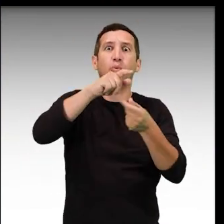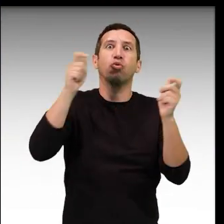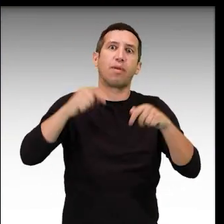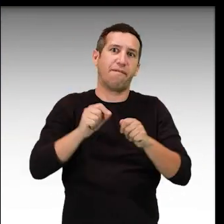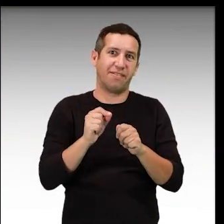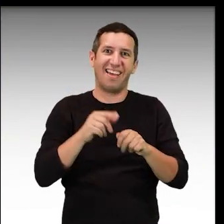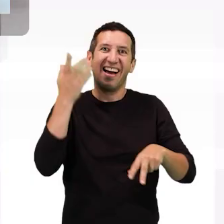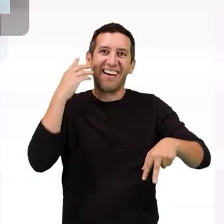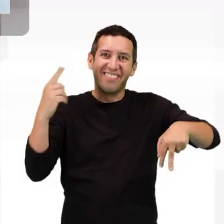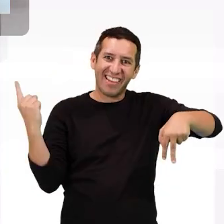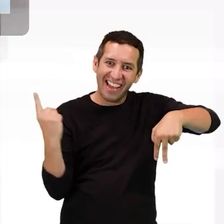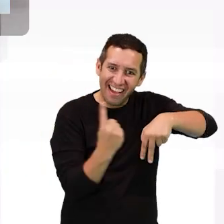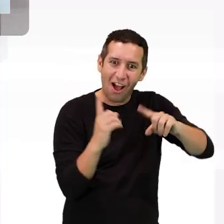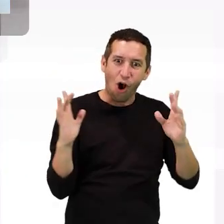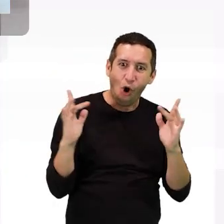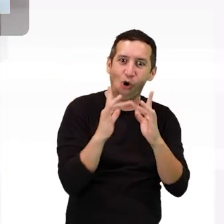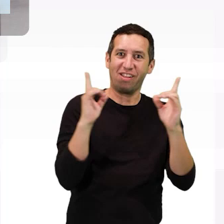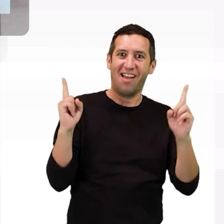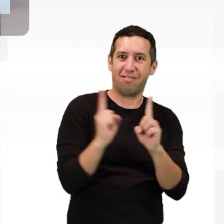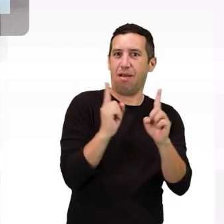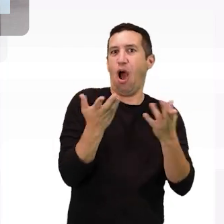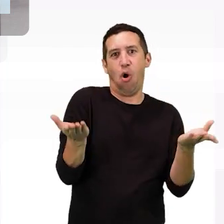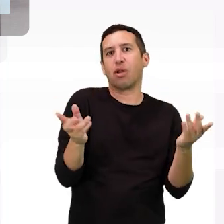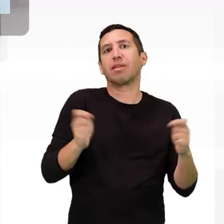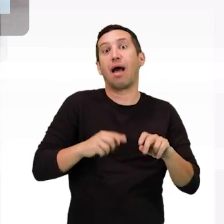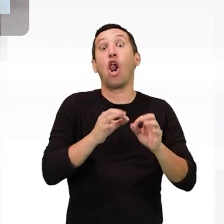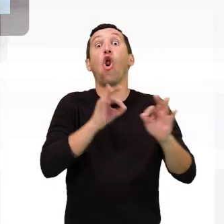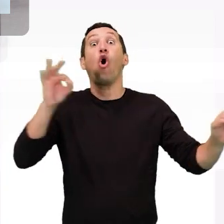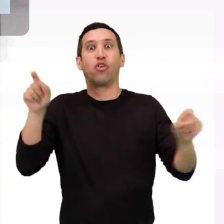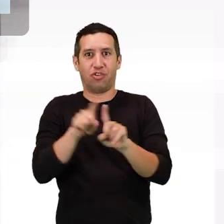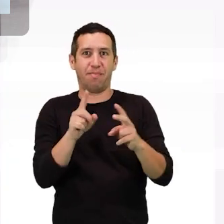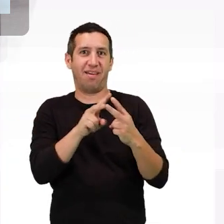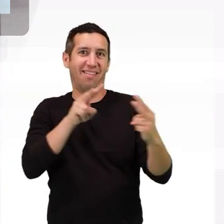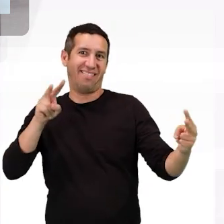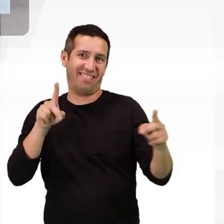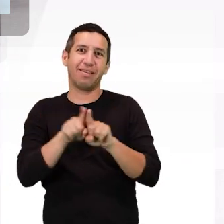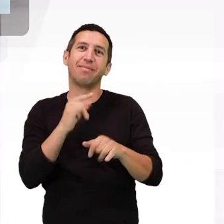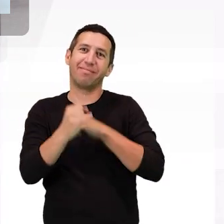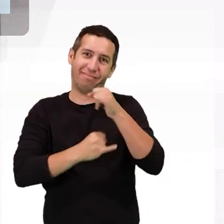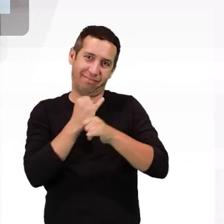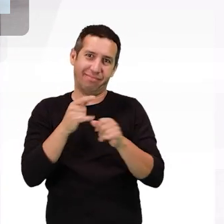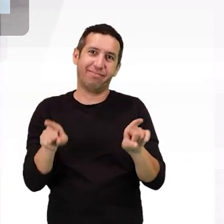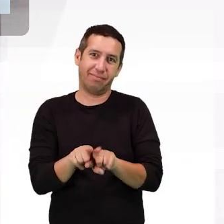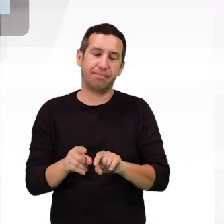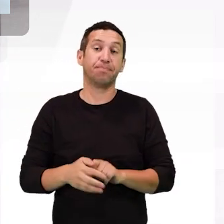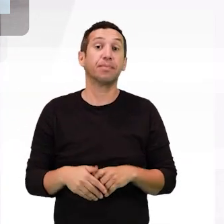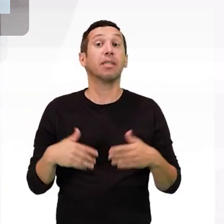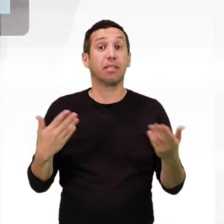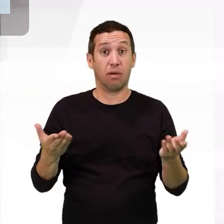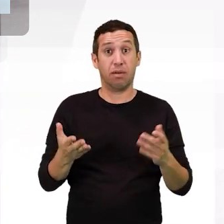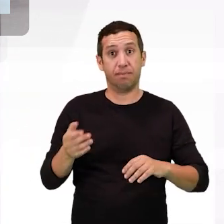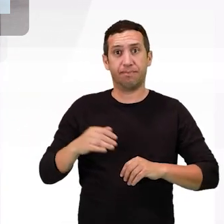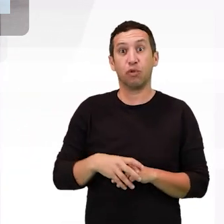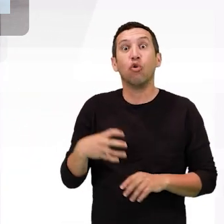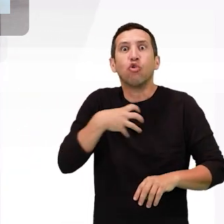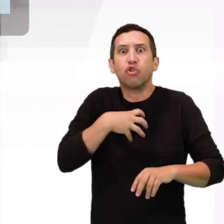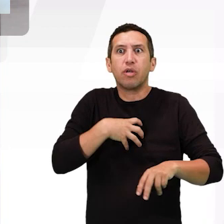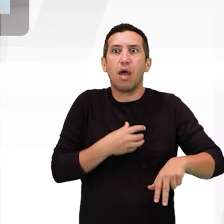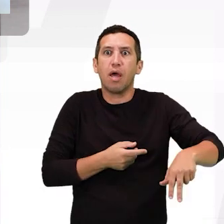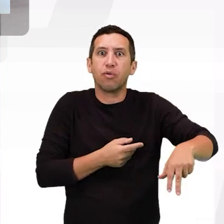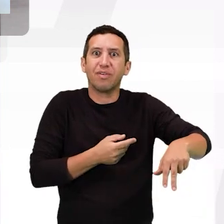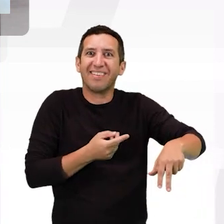qualquer lugar do mundo. A gente tem uma preocupação muito grande porque, principalmente, as formas de